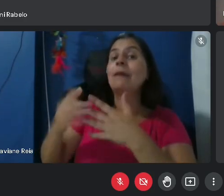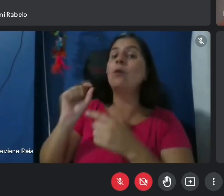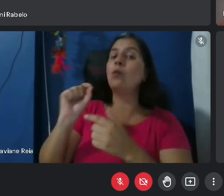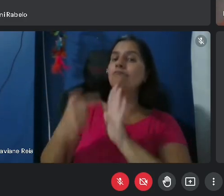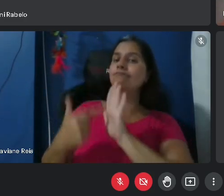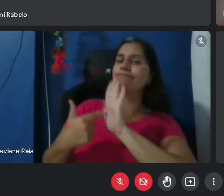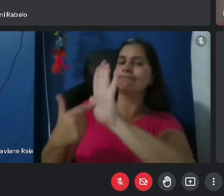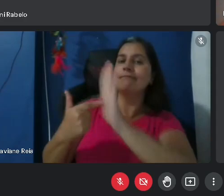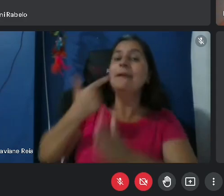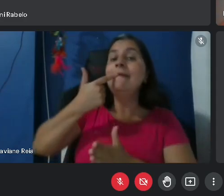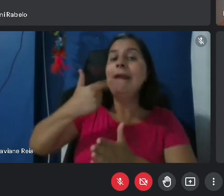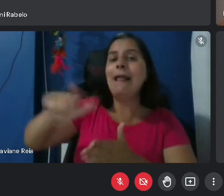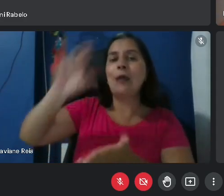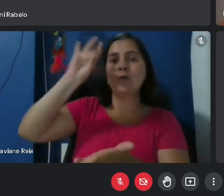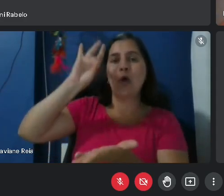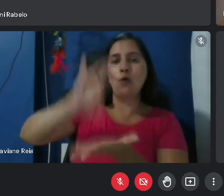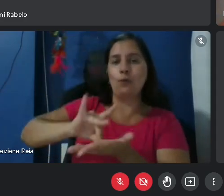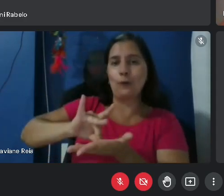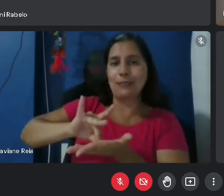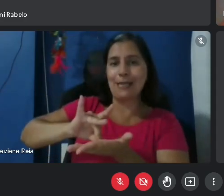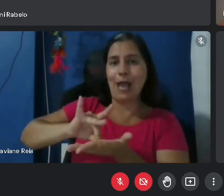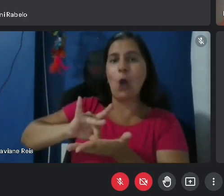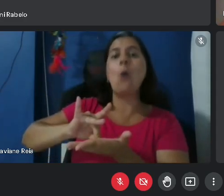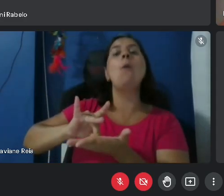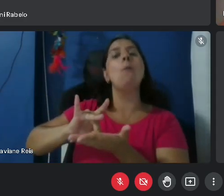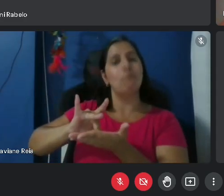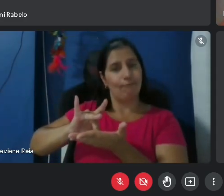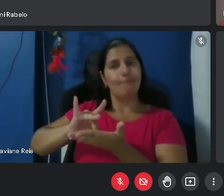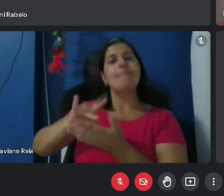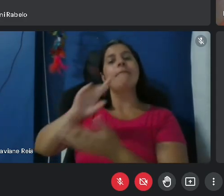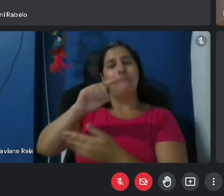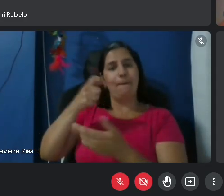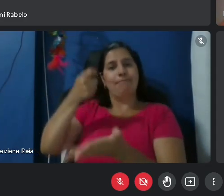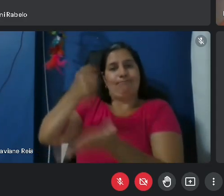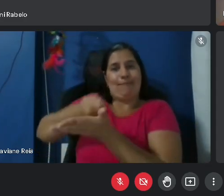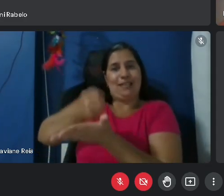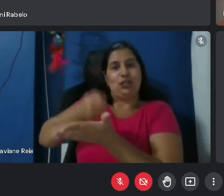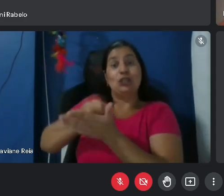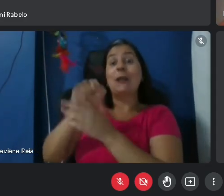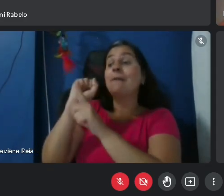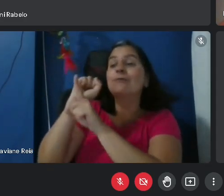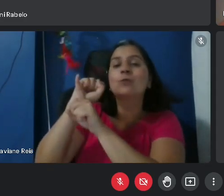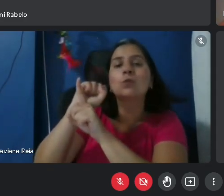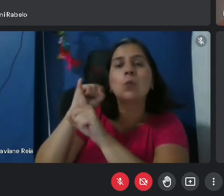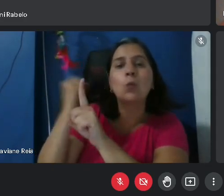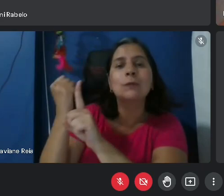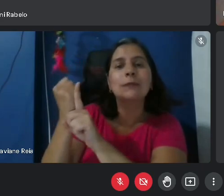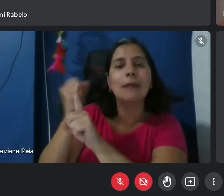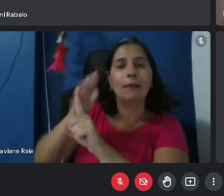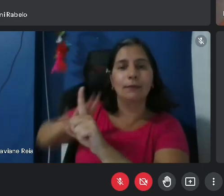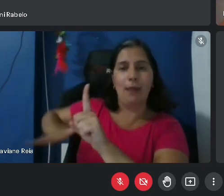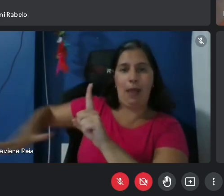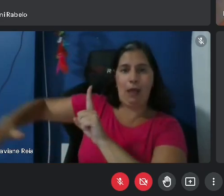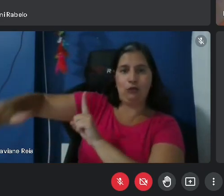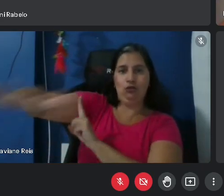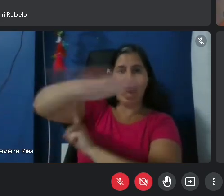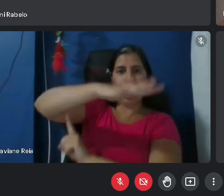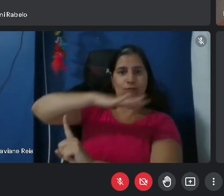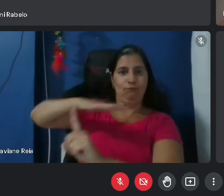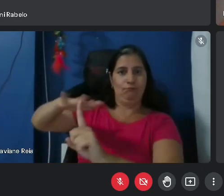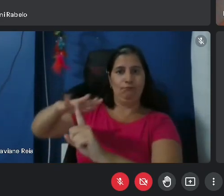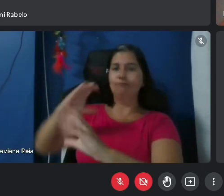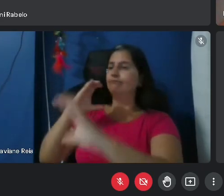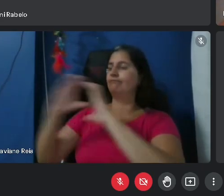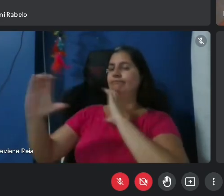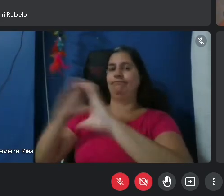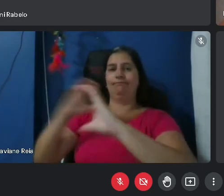quer mostrar na Constituição a respeito da Libras e uma língua real, uma língua de verdade, que é uma língua de verdade, a gente insiste,